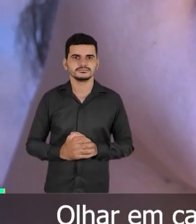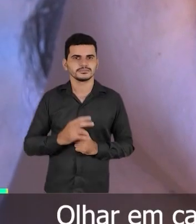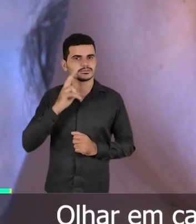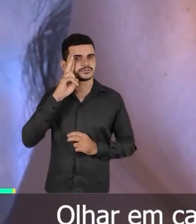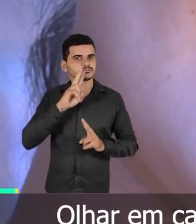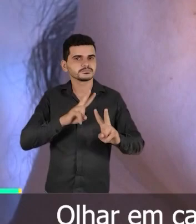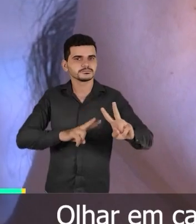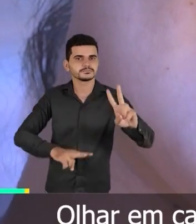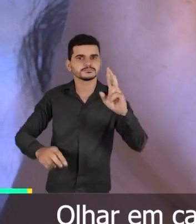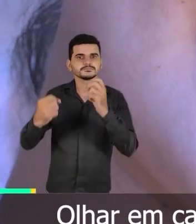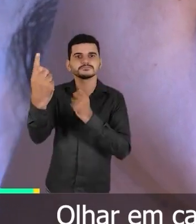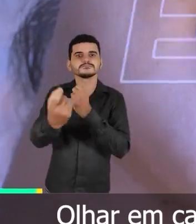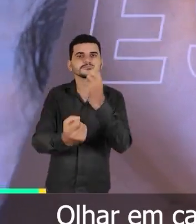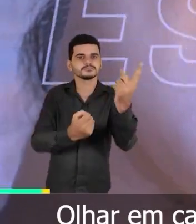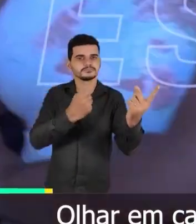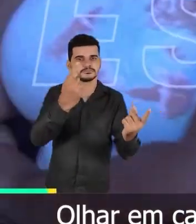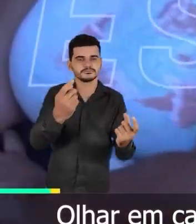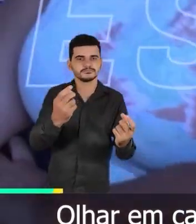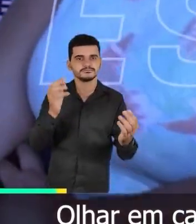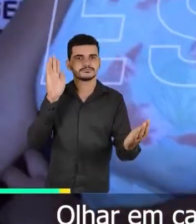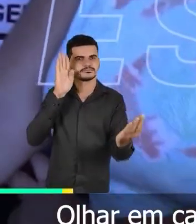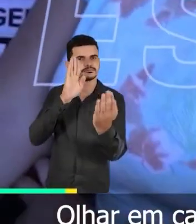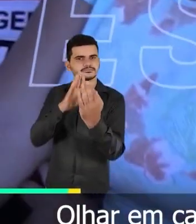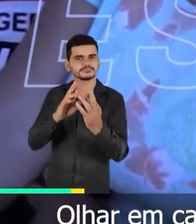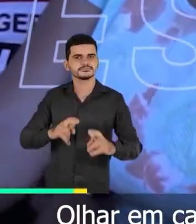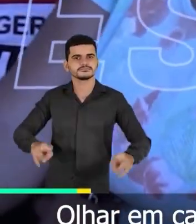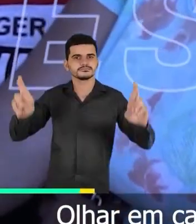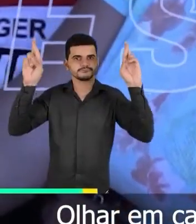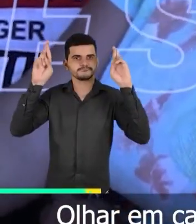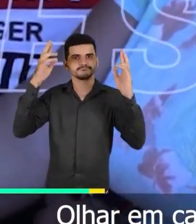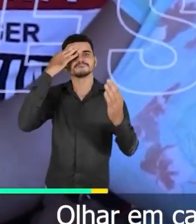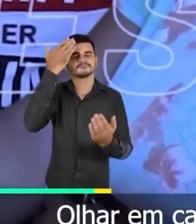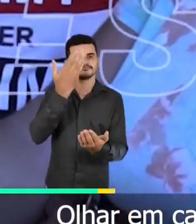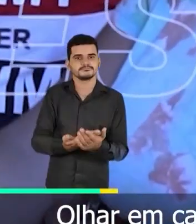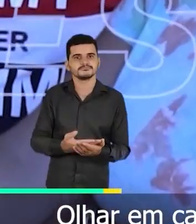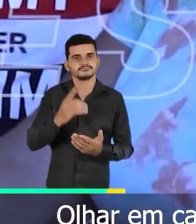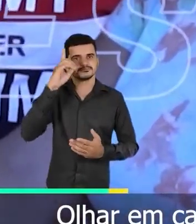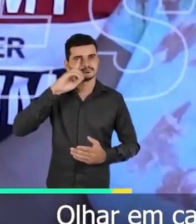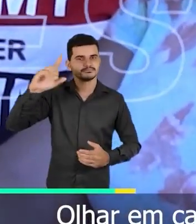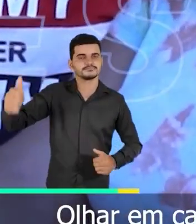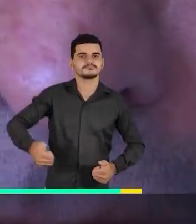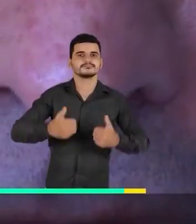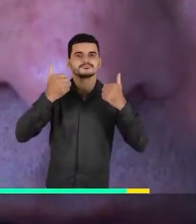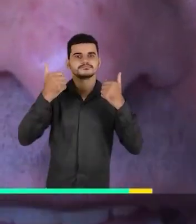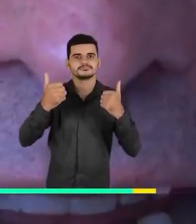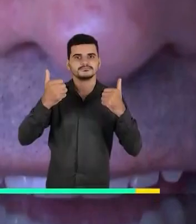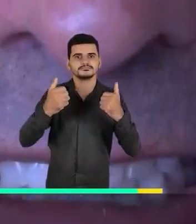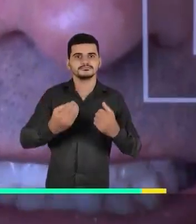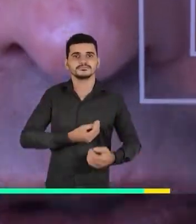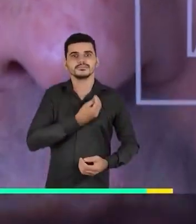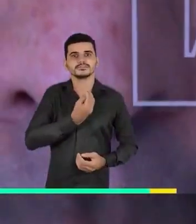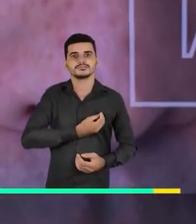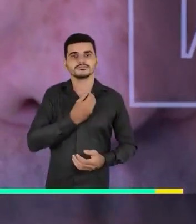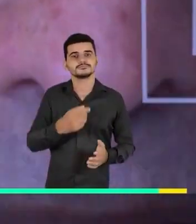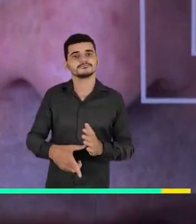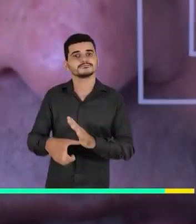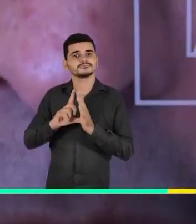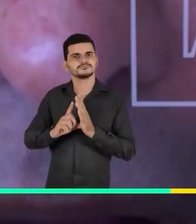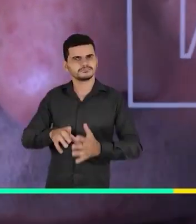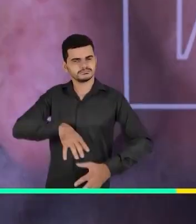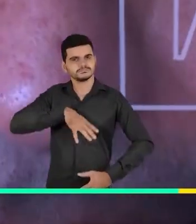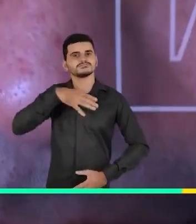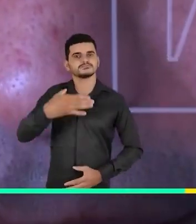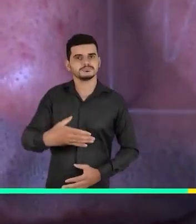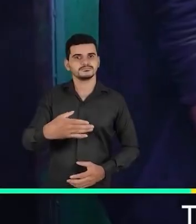Olhar em cada rosto e enxergar esperança me faz acreditar em dias melhores. Viver é, antes de tudo, um